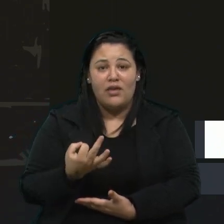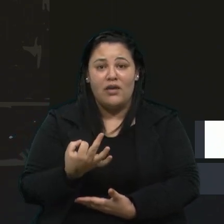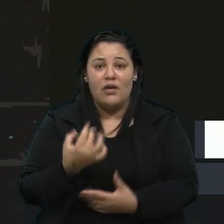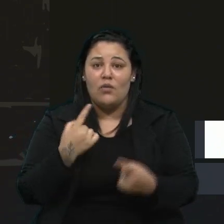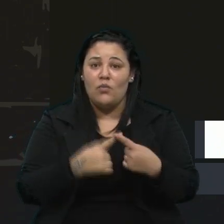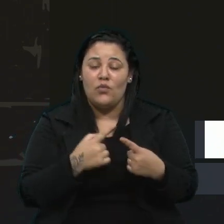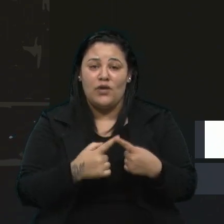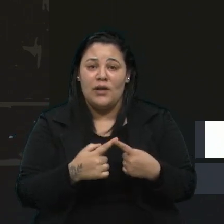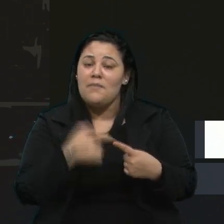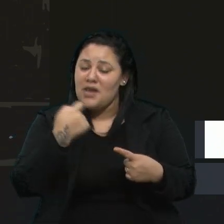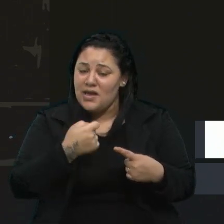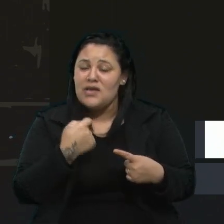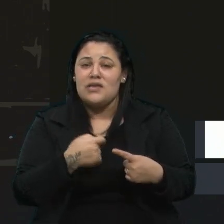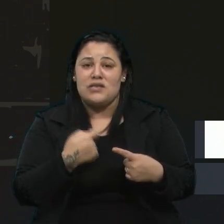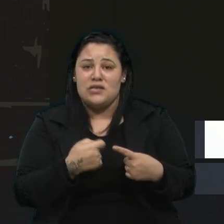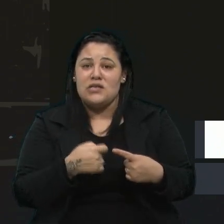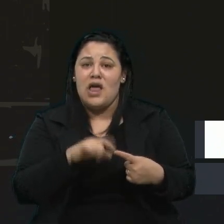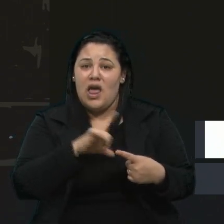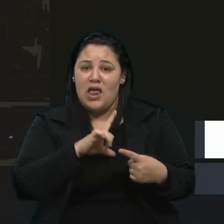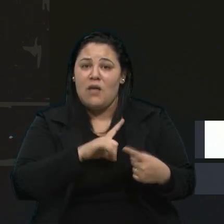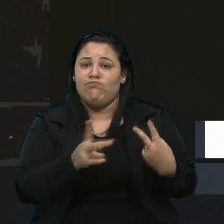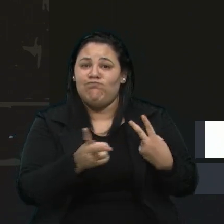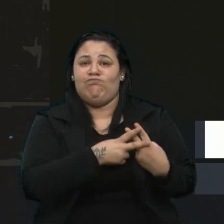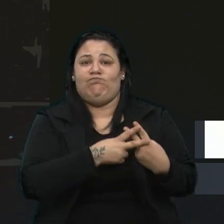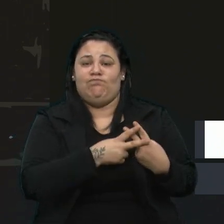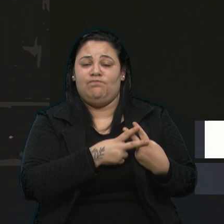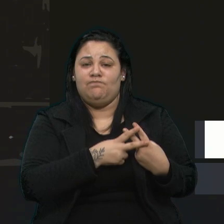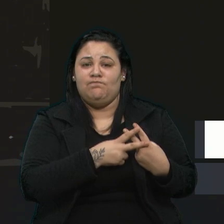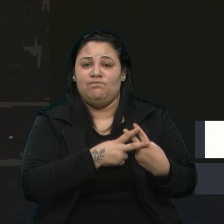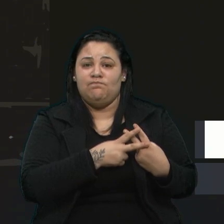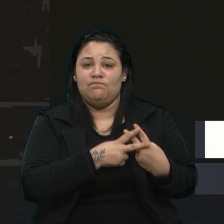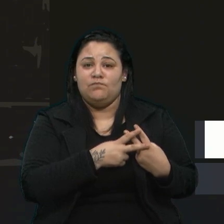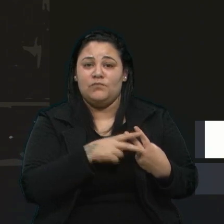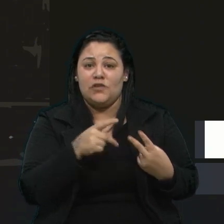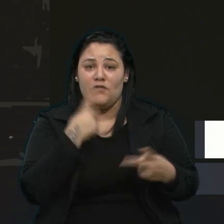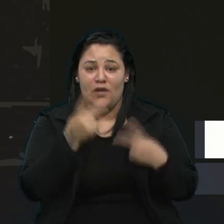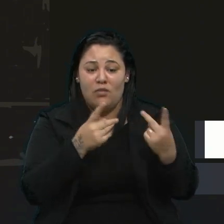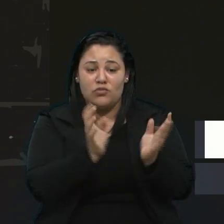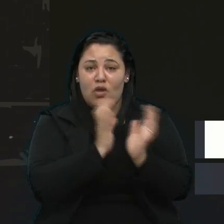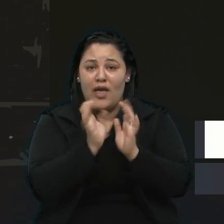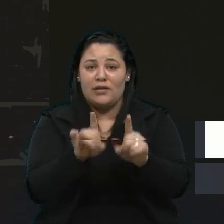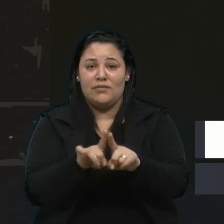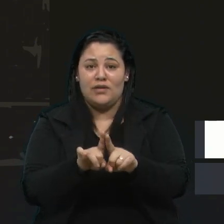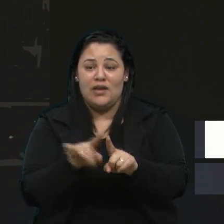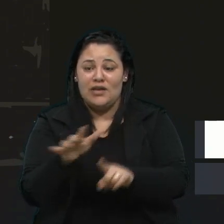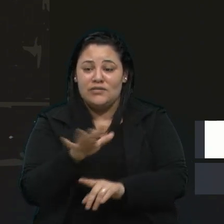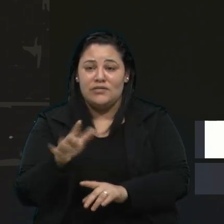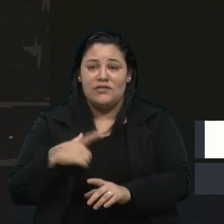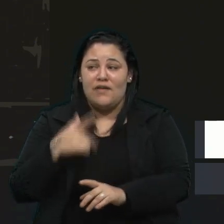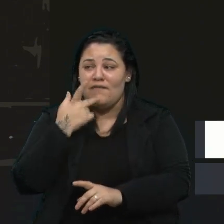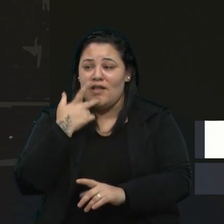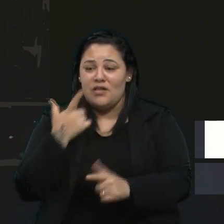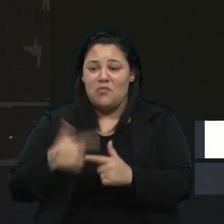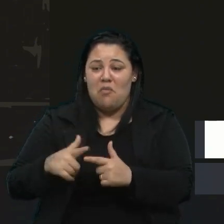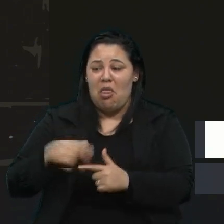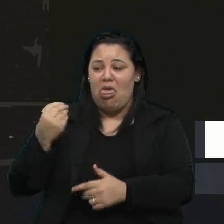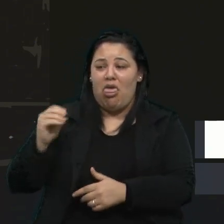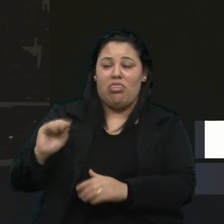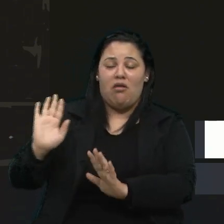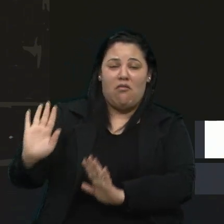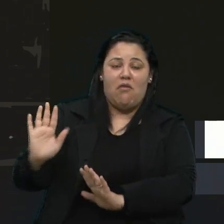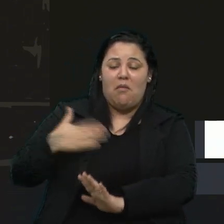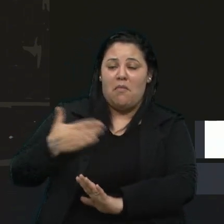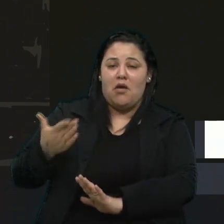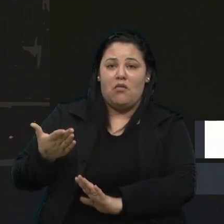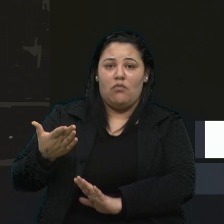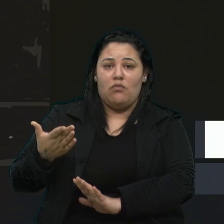impune. Quando eu digo, e digo para os colegas, que muitas vezes a gente diz, esse problema não é meu, é lá de fora. Esse